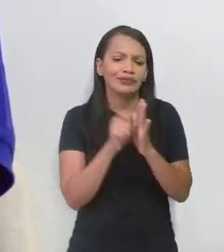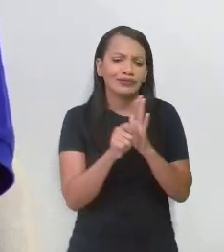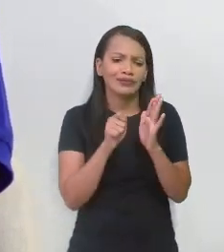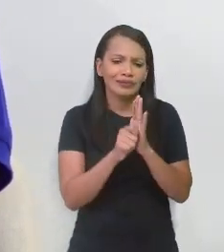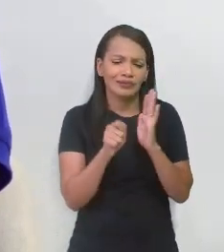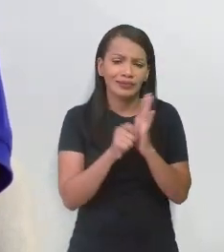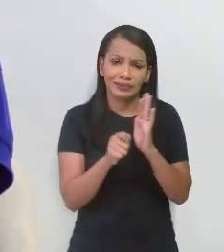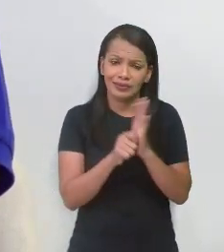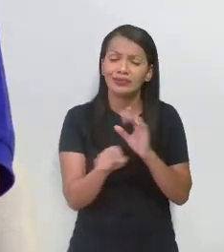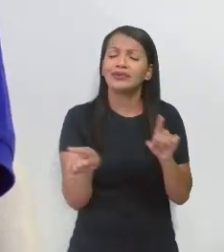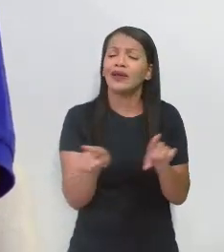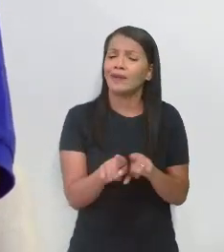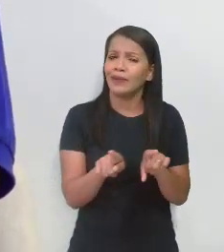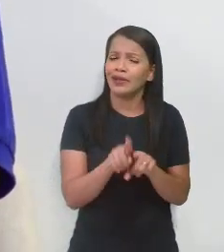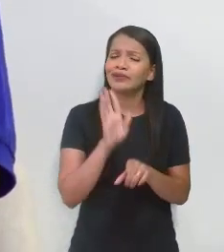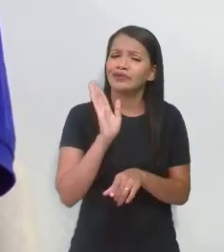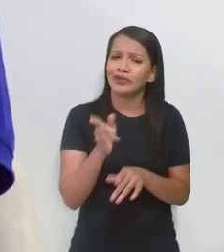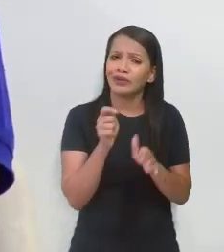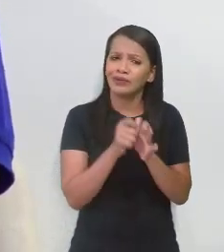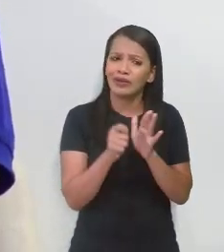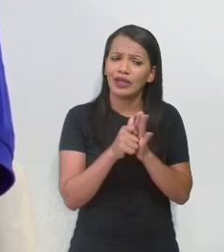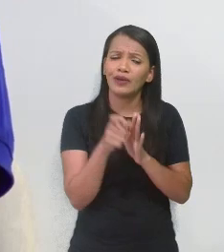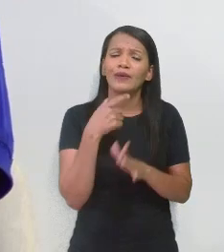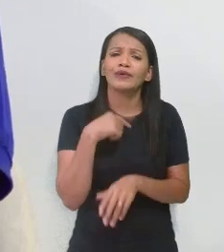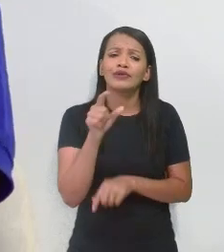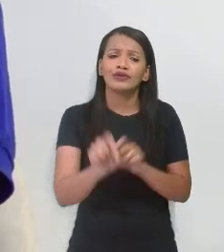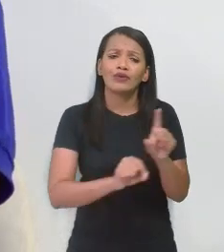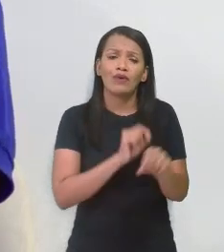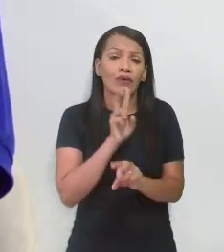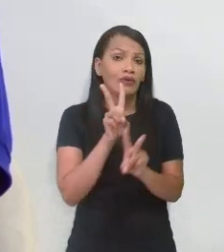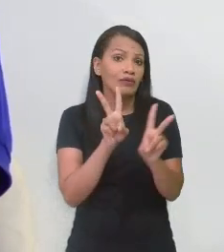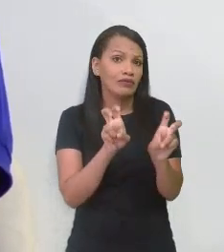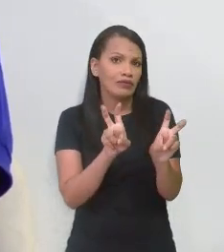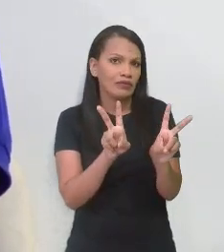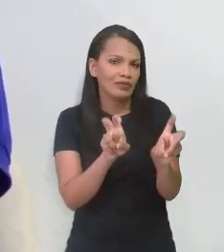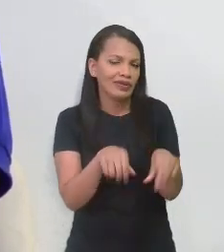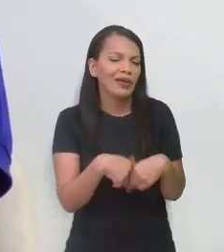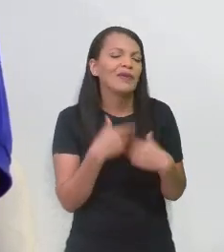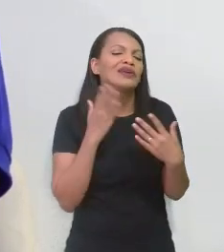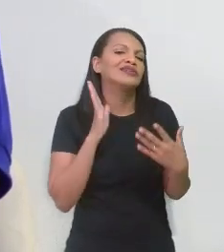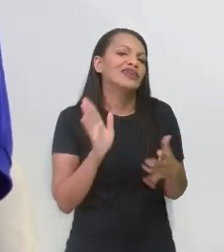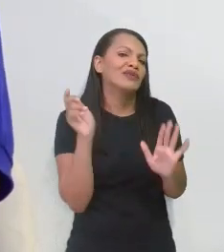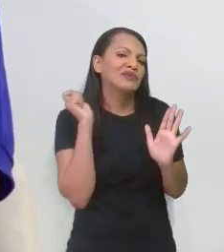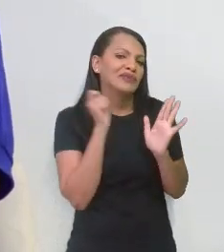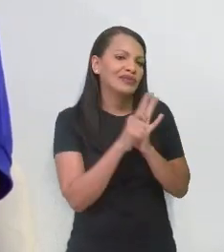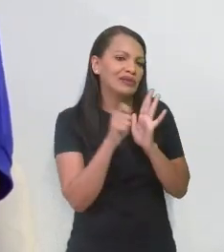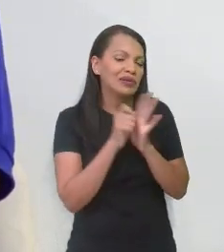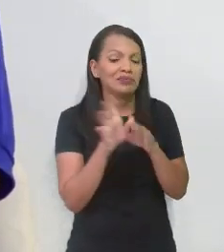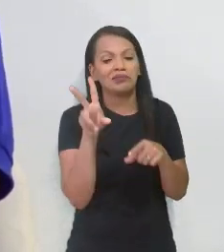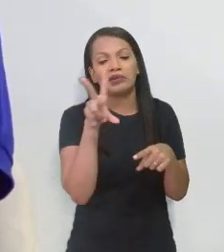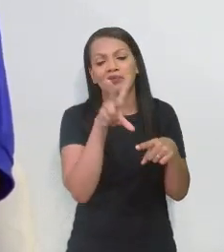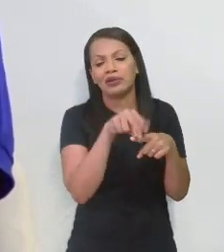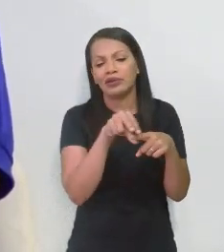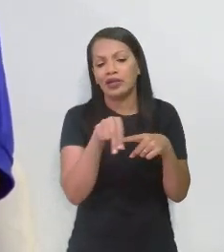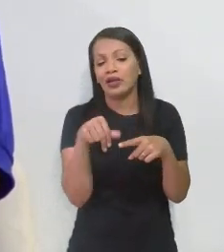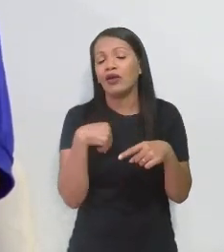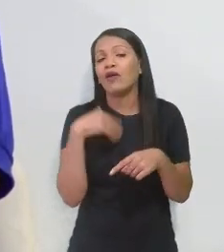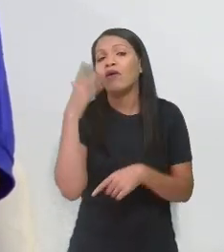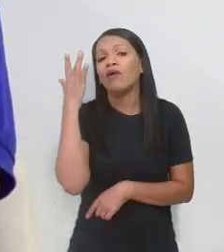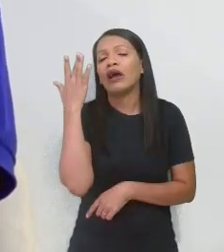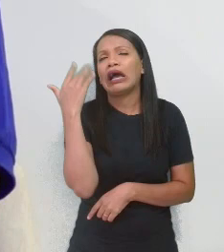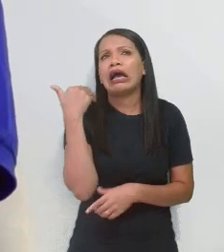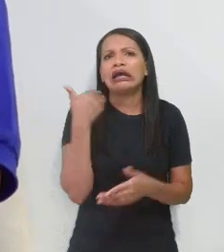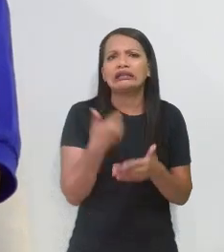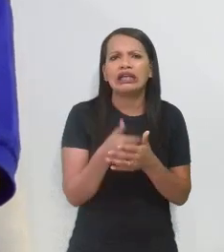alguns cordéis. Eu escolhi alguns temas e escrevi uns cordéis, inclusive eu até já fui